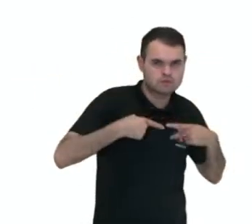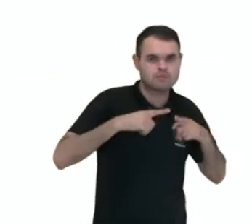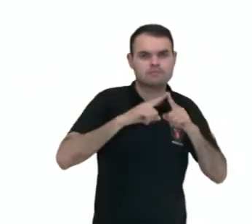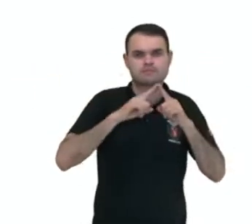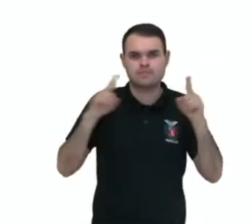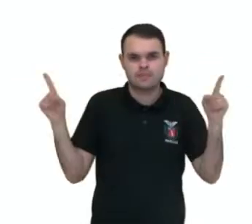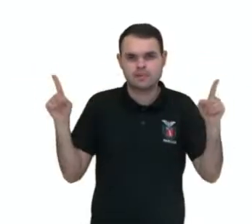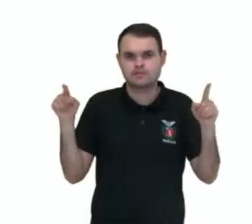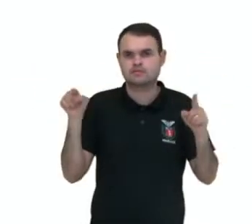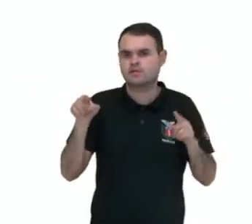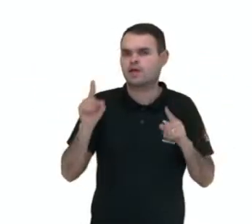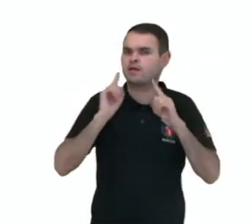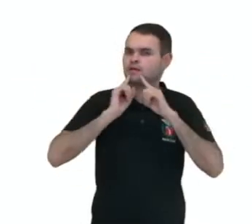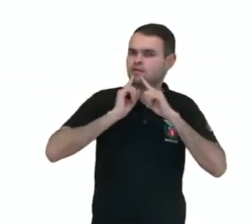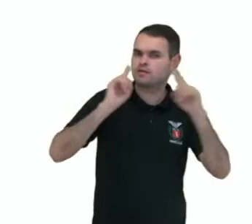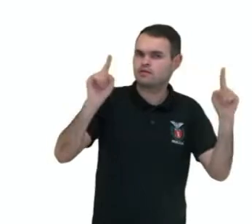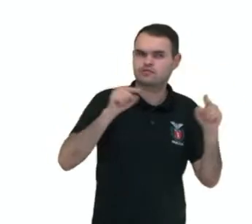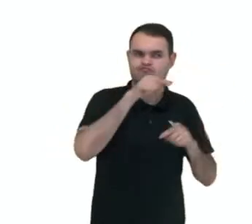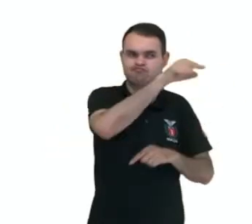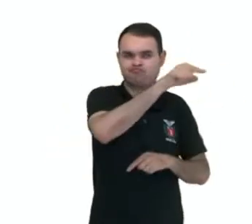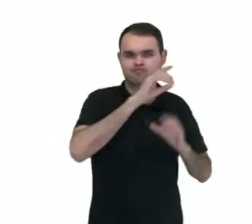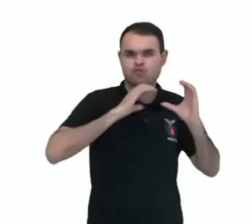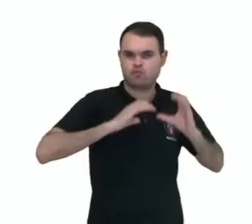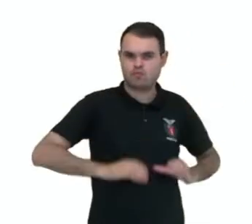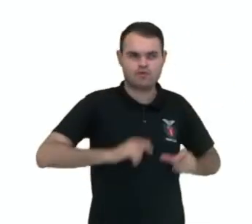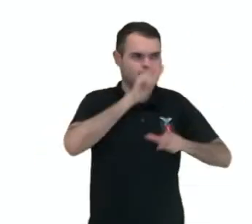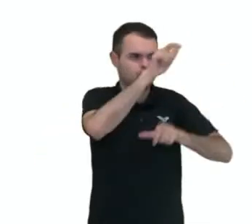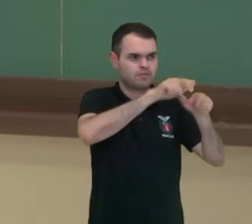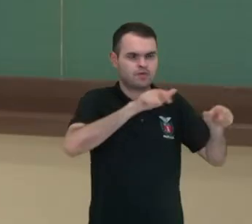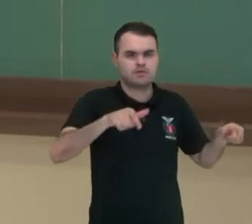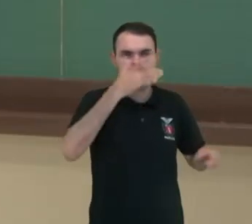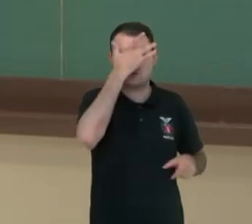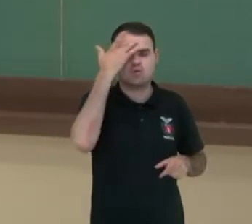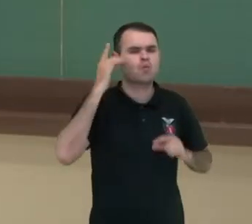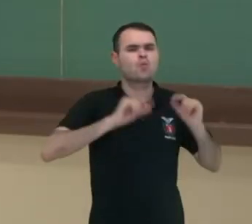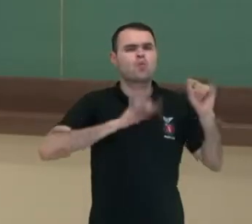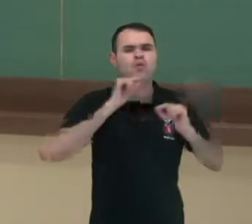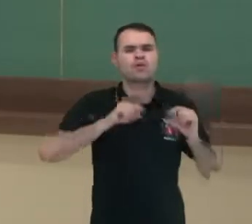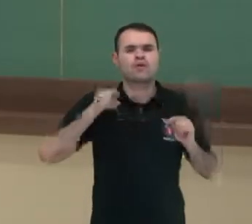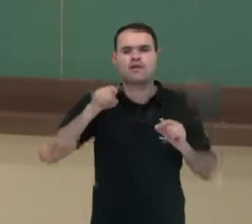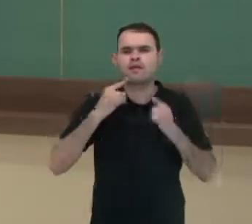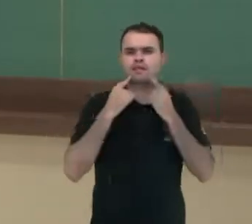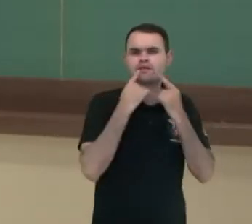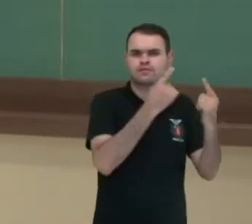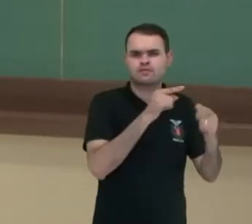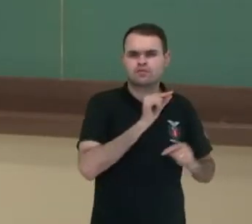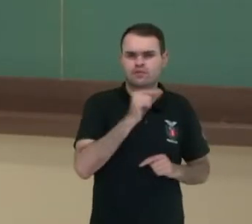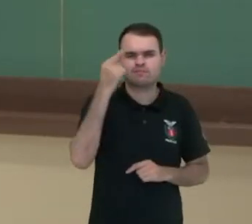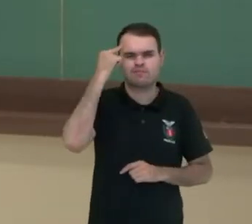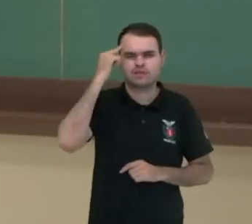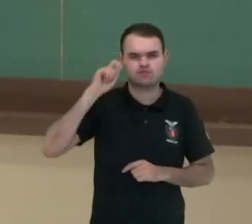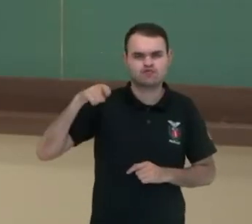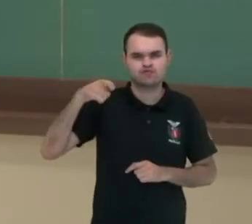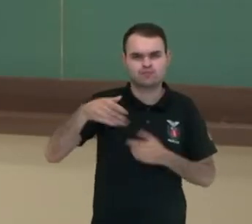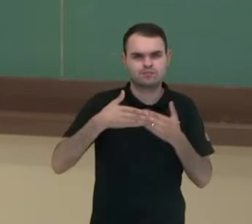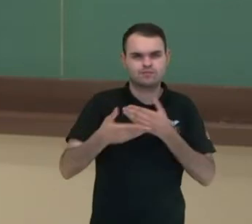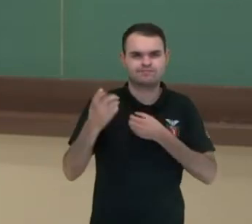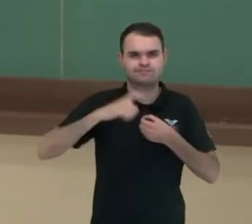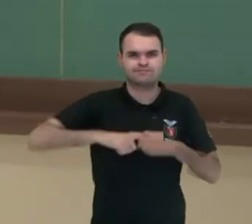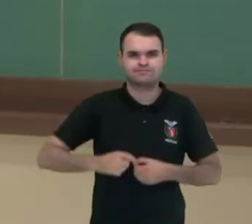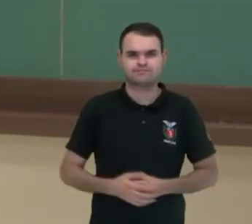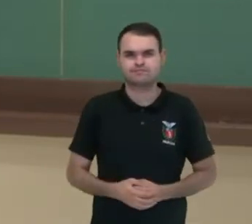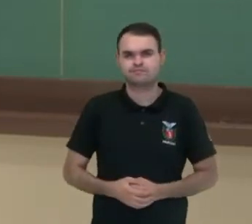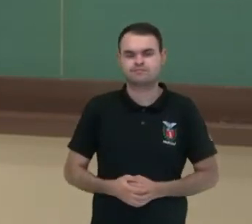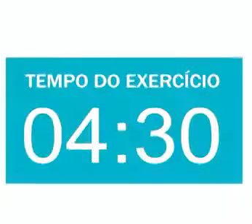de tecer críticas ao comportamento das pessoas. O que será que está sendo criticado aí? Pense a respeito e já